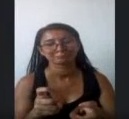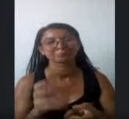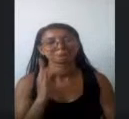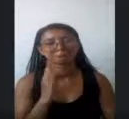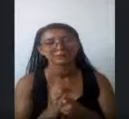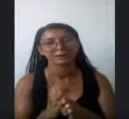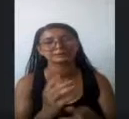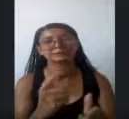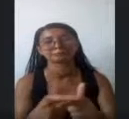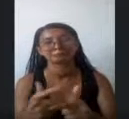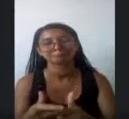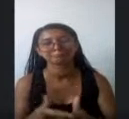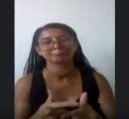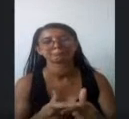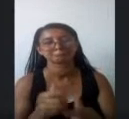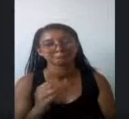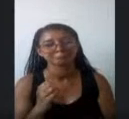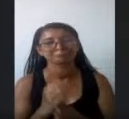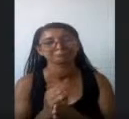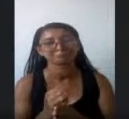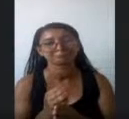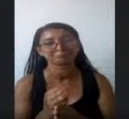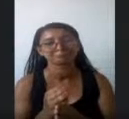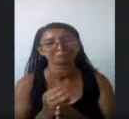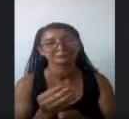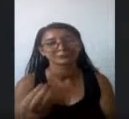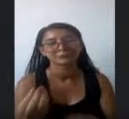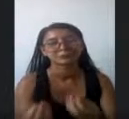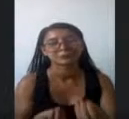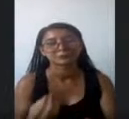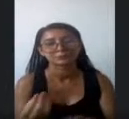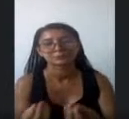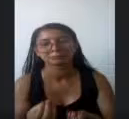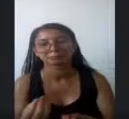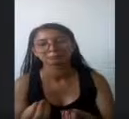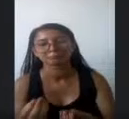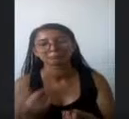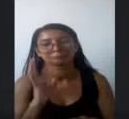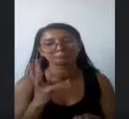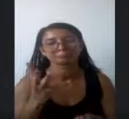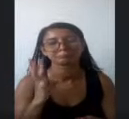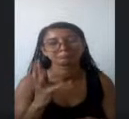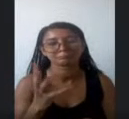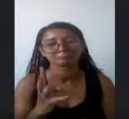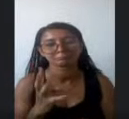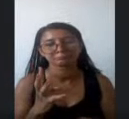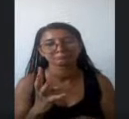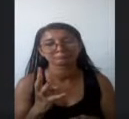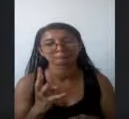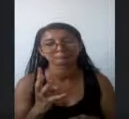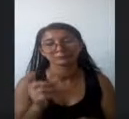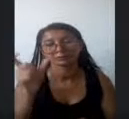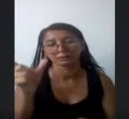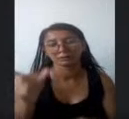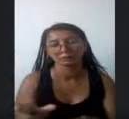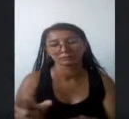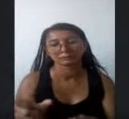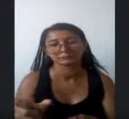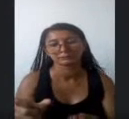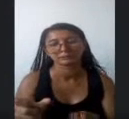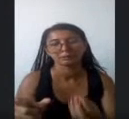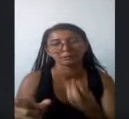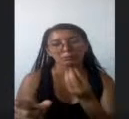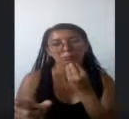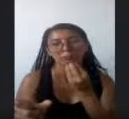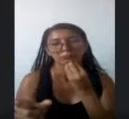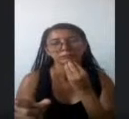facilitar esse acesso, oportunizar essas pessoas que não têm a menor perspectiva de autocuidado, nem de